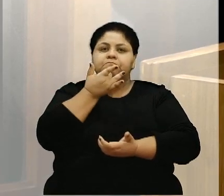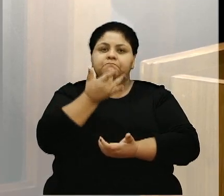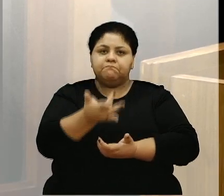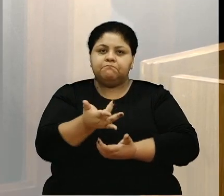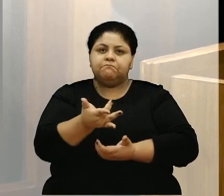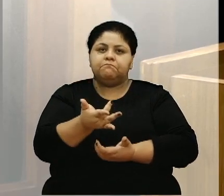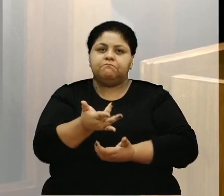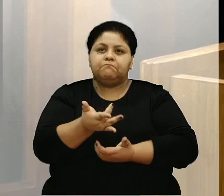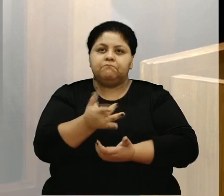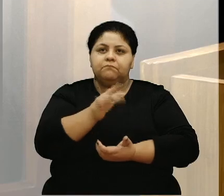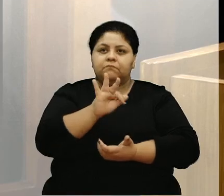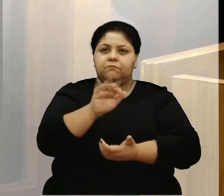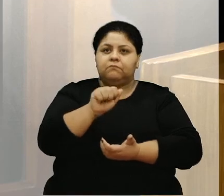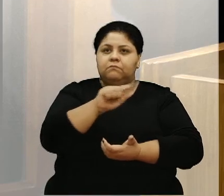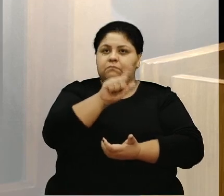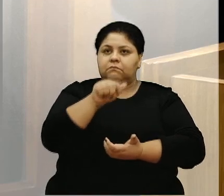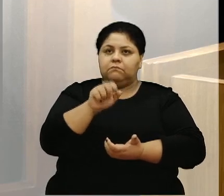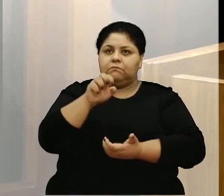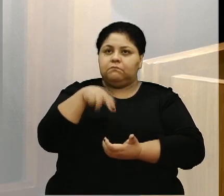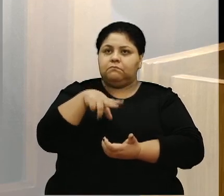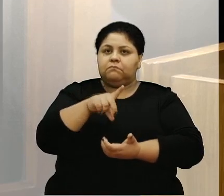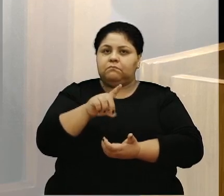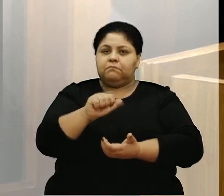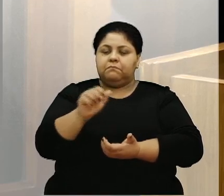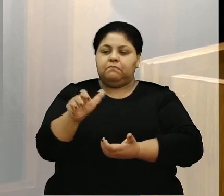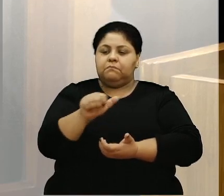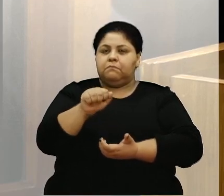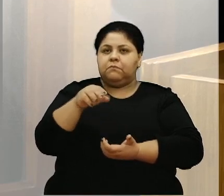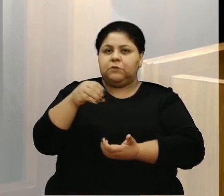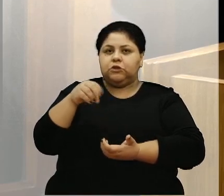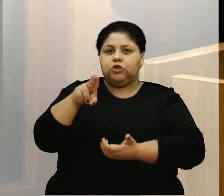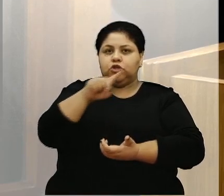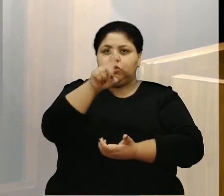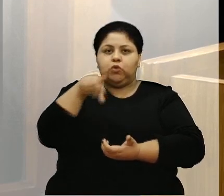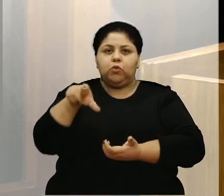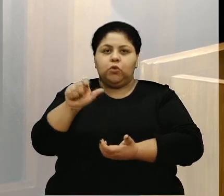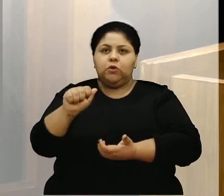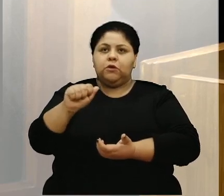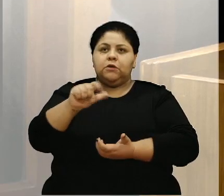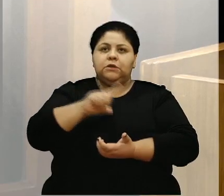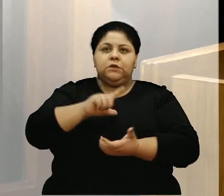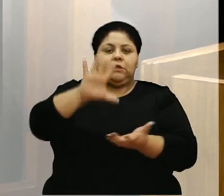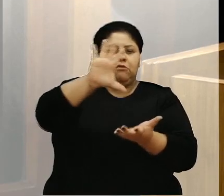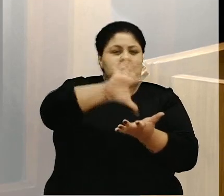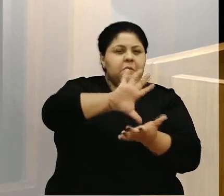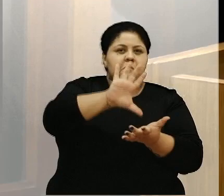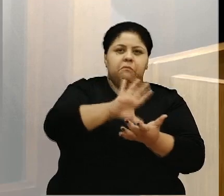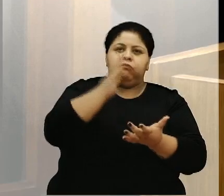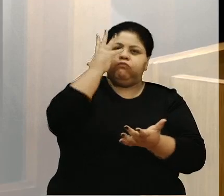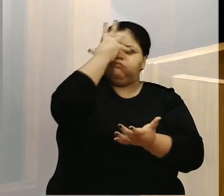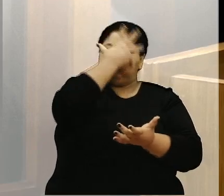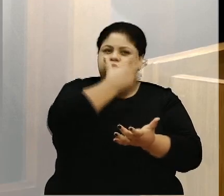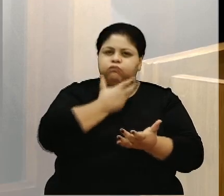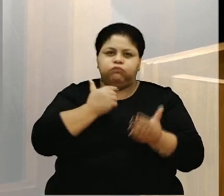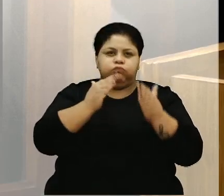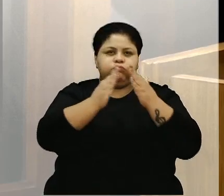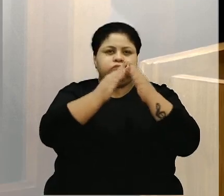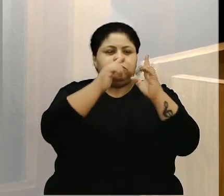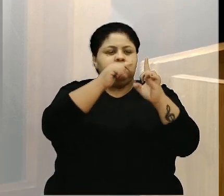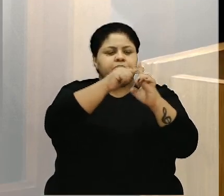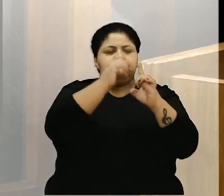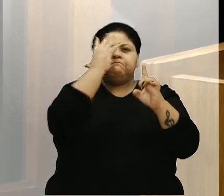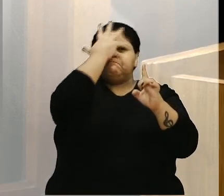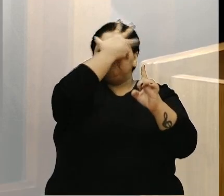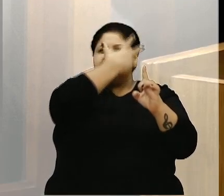em Fazenda Souza, ontem à tarde, onde tem uma praça linda, uma igreja linda assim, e